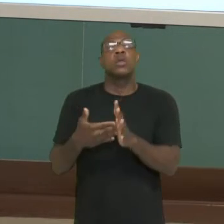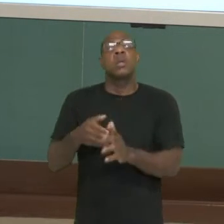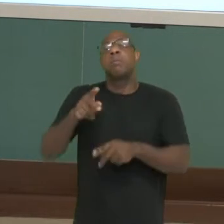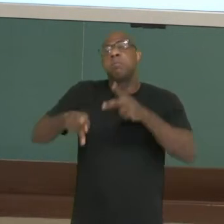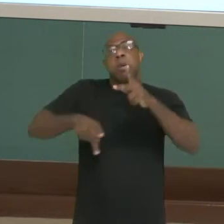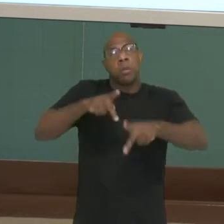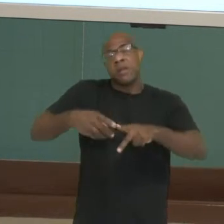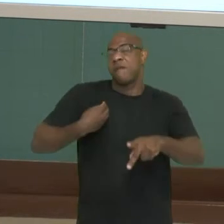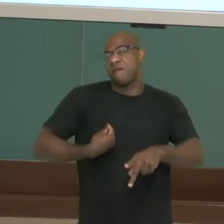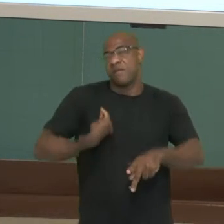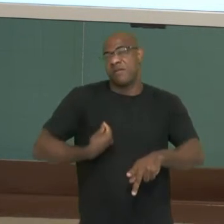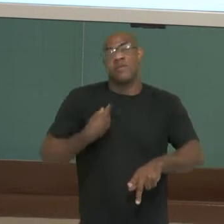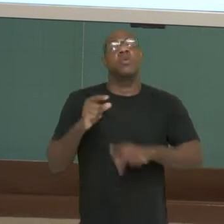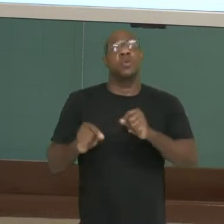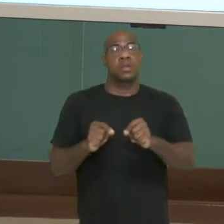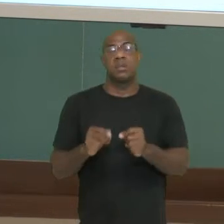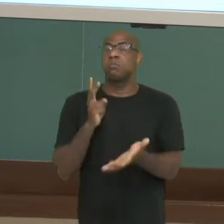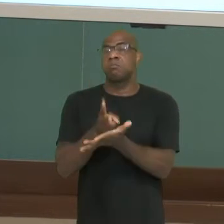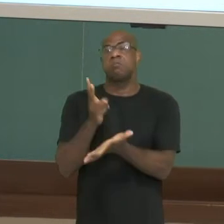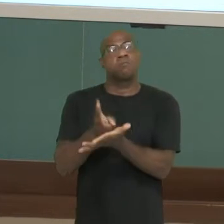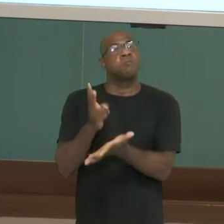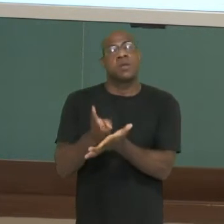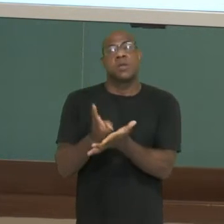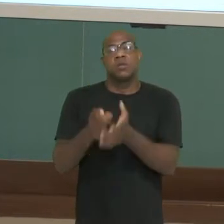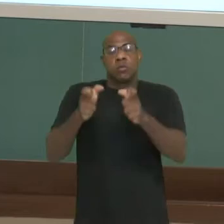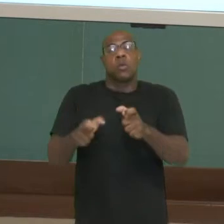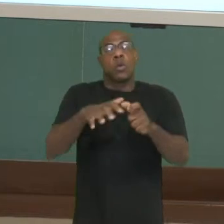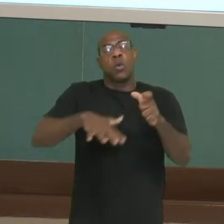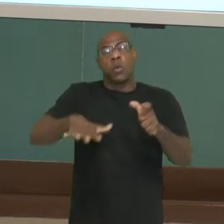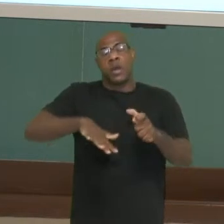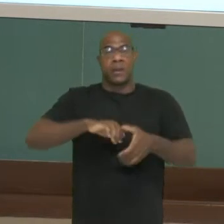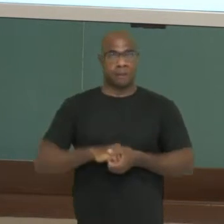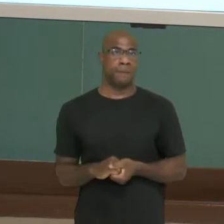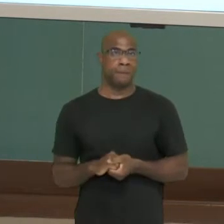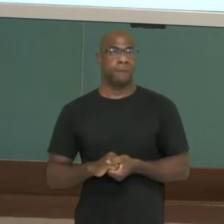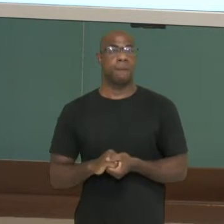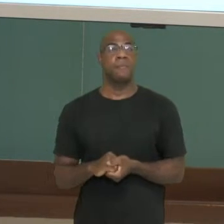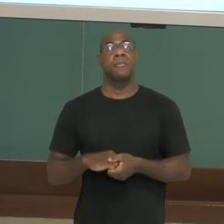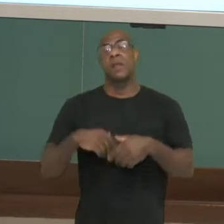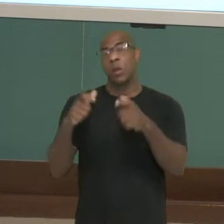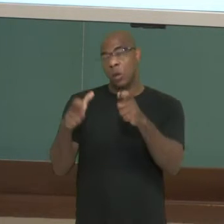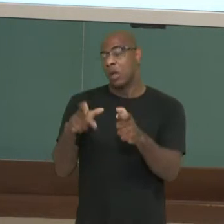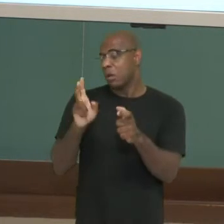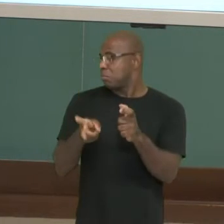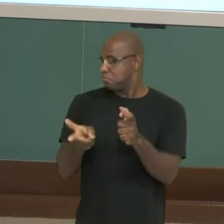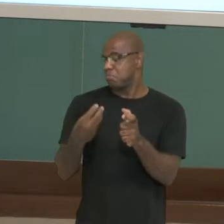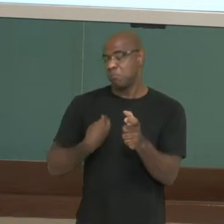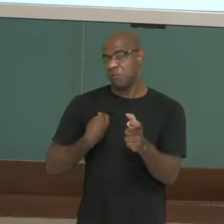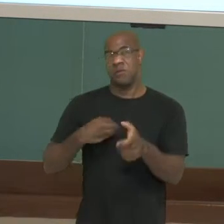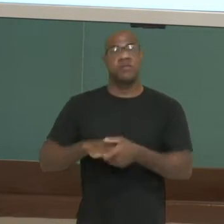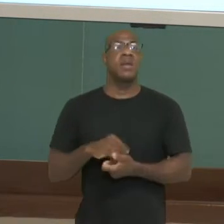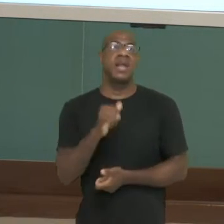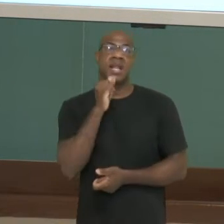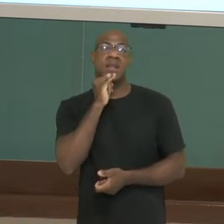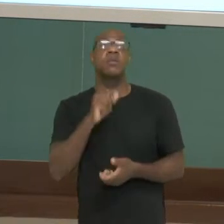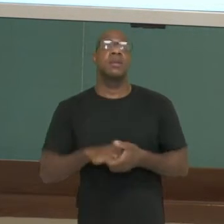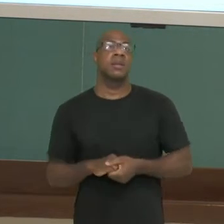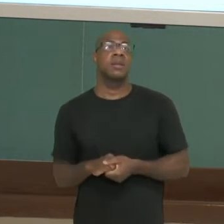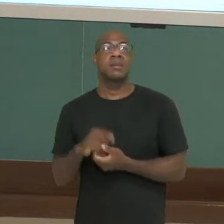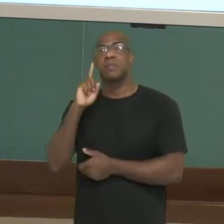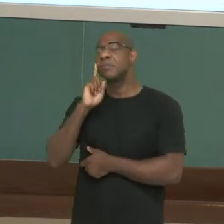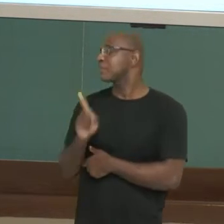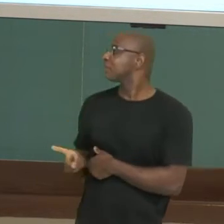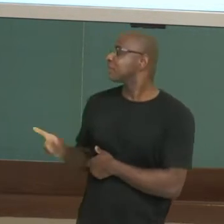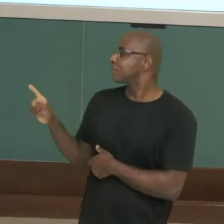populações viventes de uma mesma região. Como eu falei, aqui como exemplo, então, os pinguins